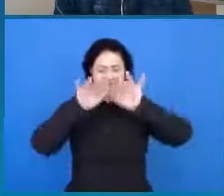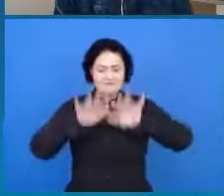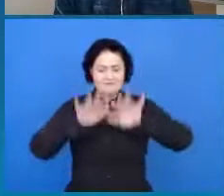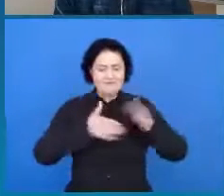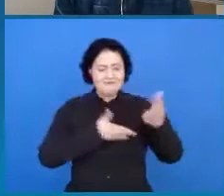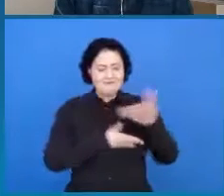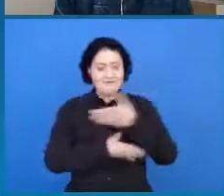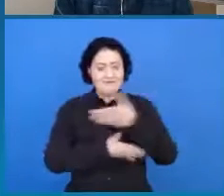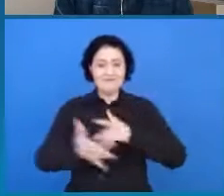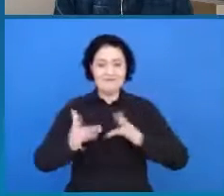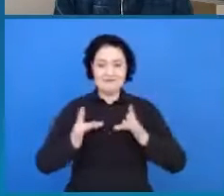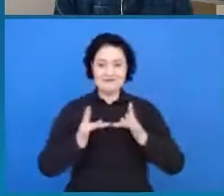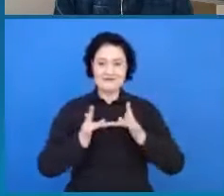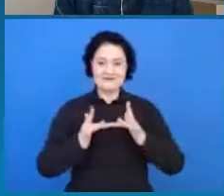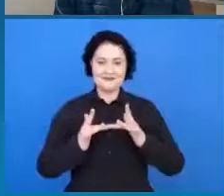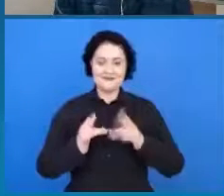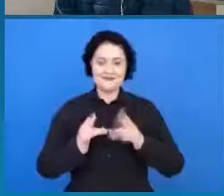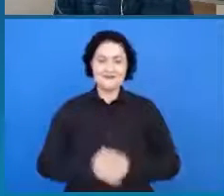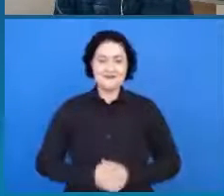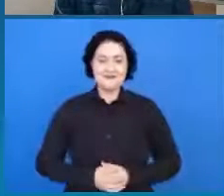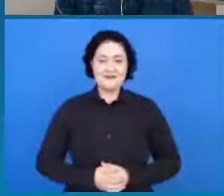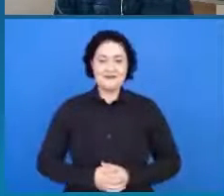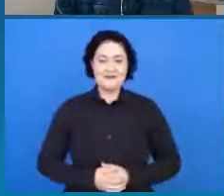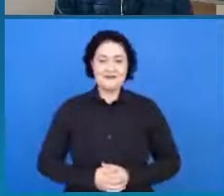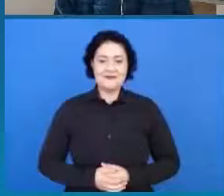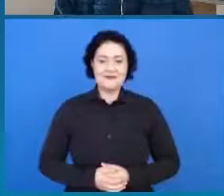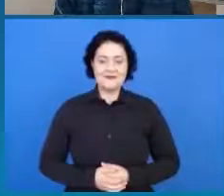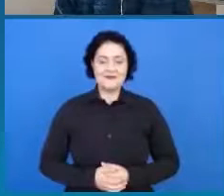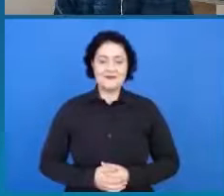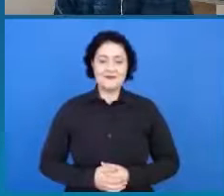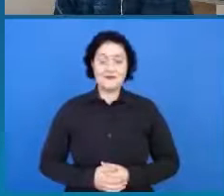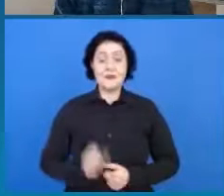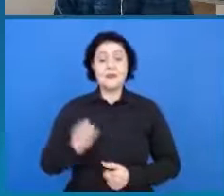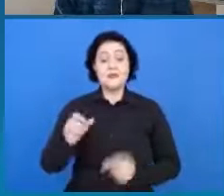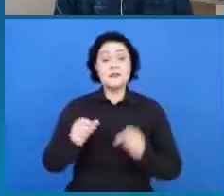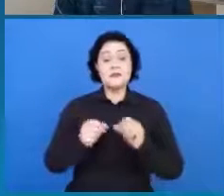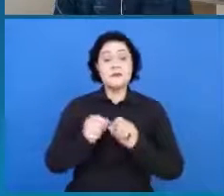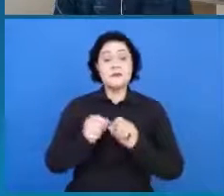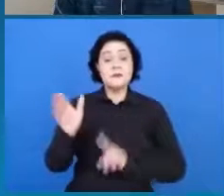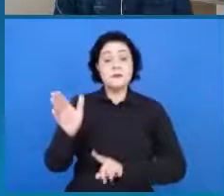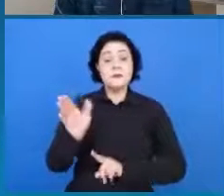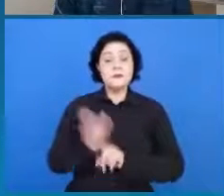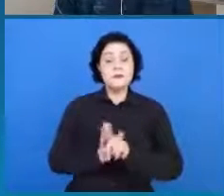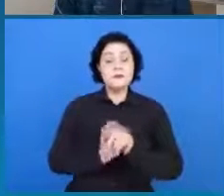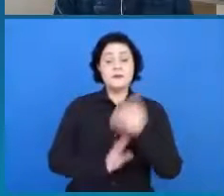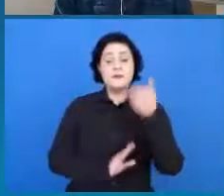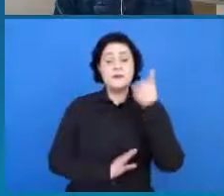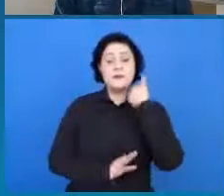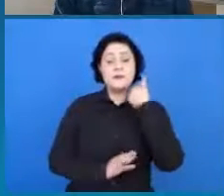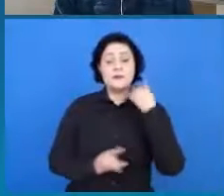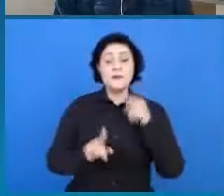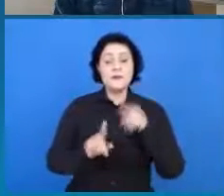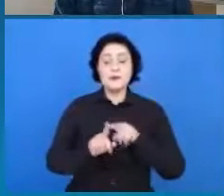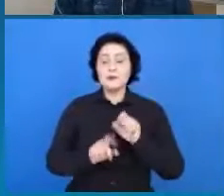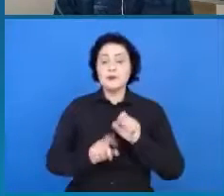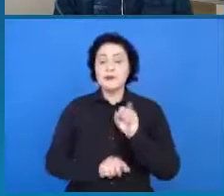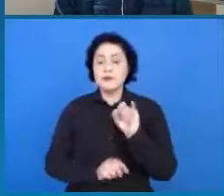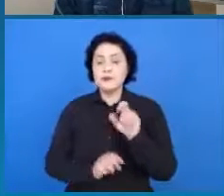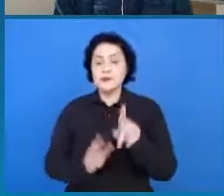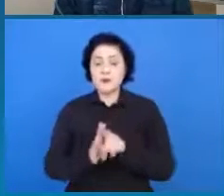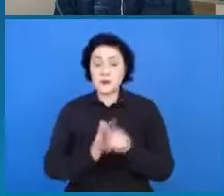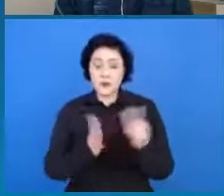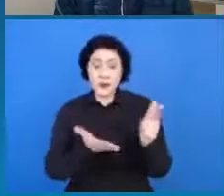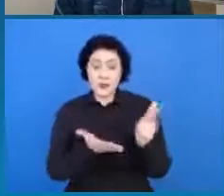uns com os outros para quem fez uma pergunta no chat quanto